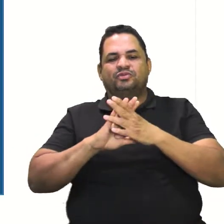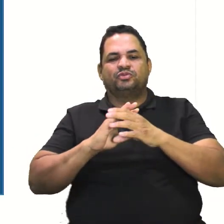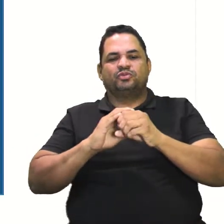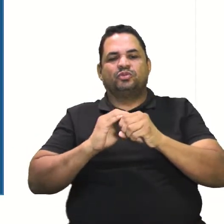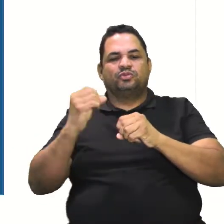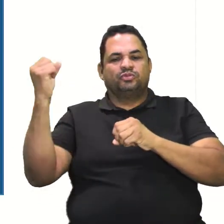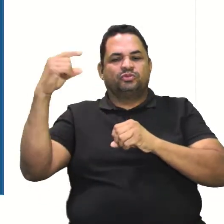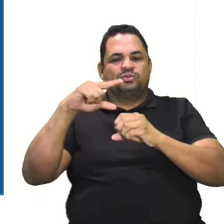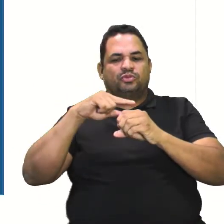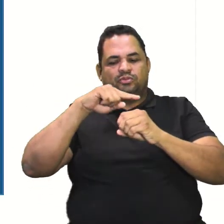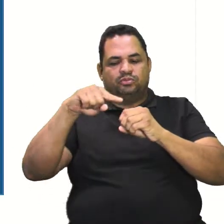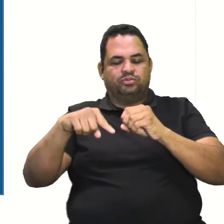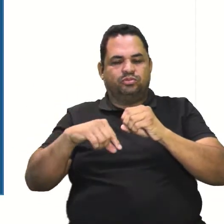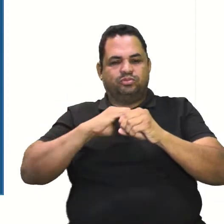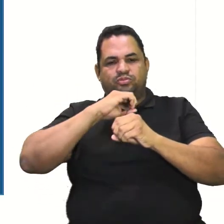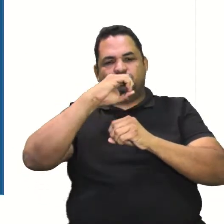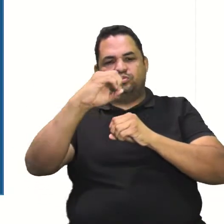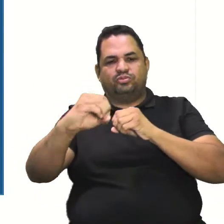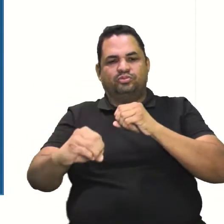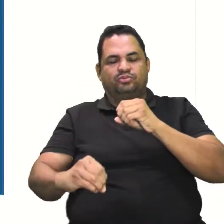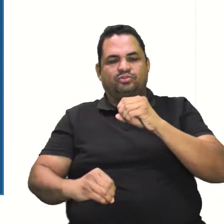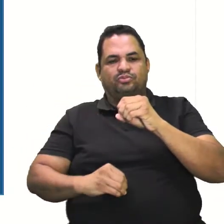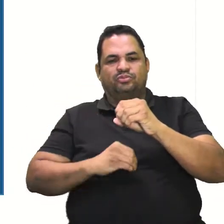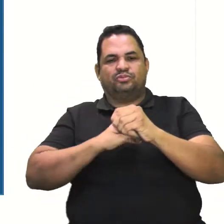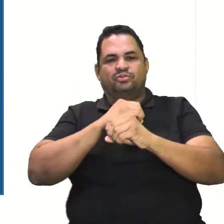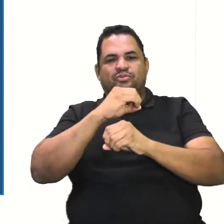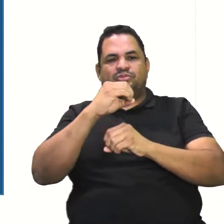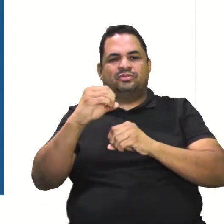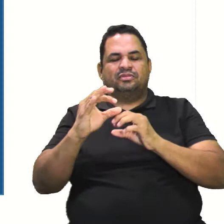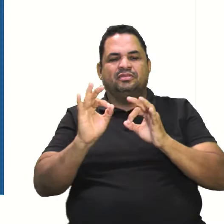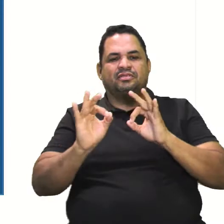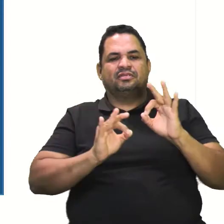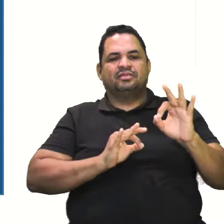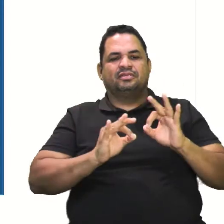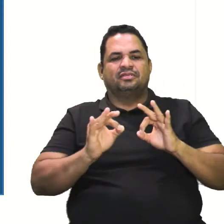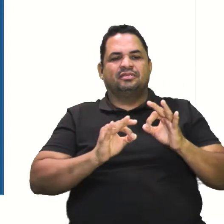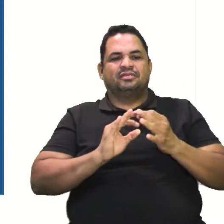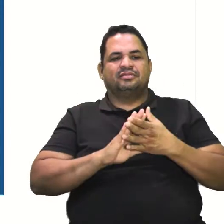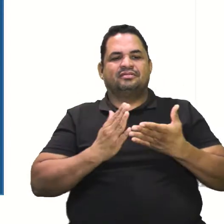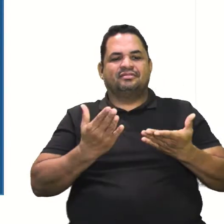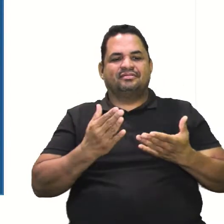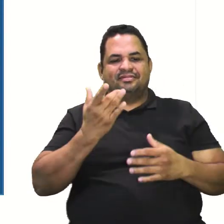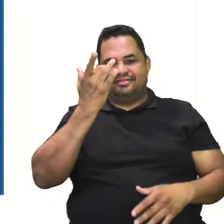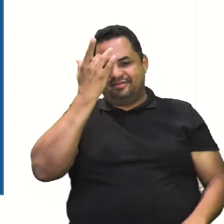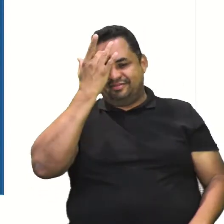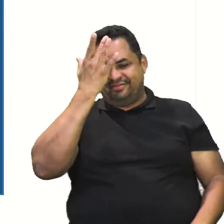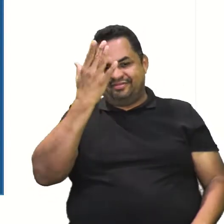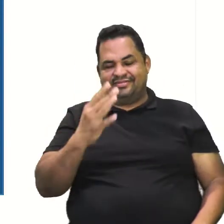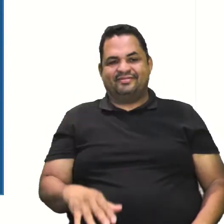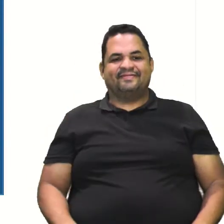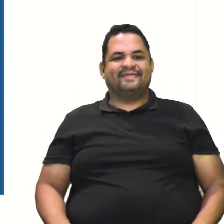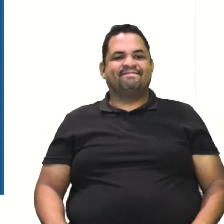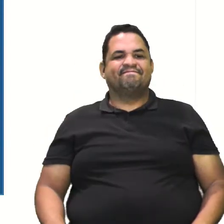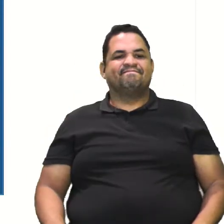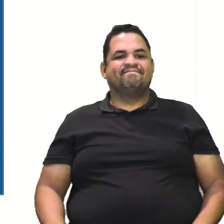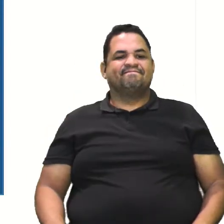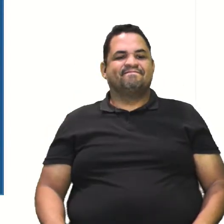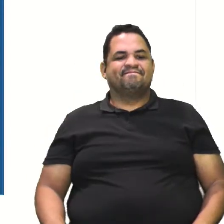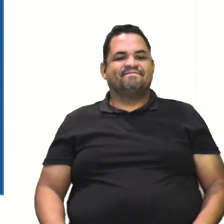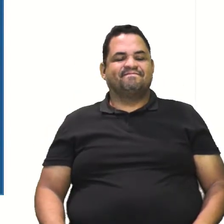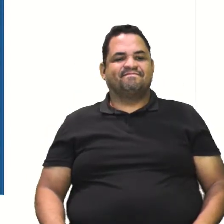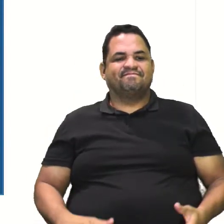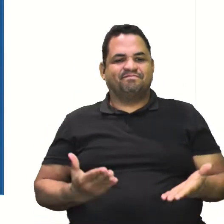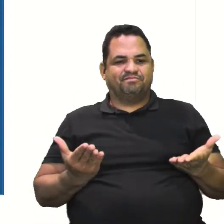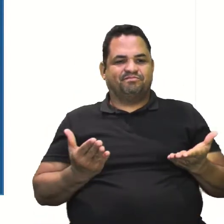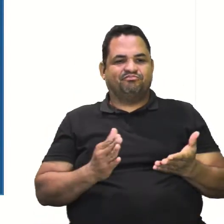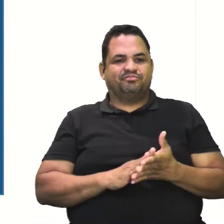giram em torno do Sol em uma trajetória cuja forma é uma. Agora ficou fácil demais. Umas estão de